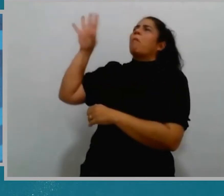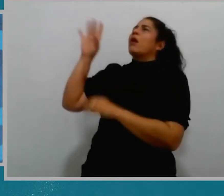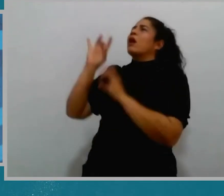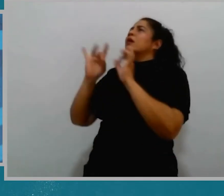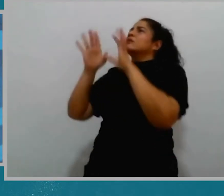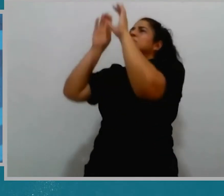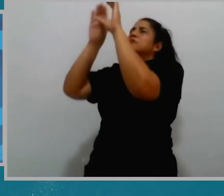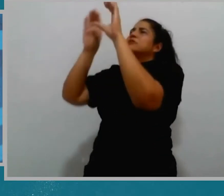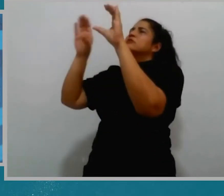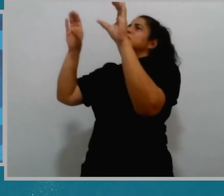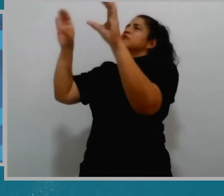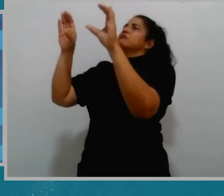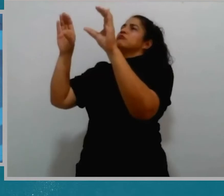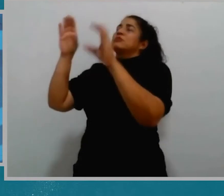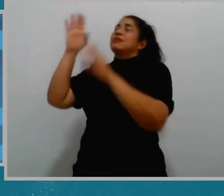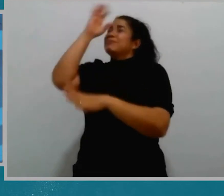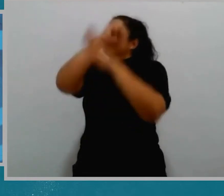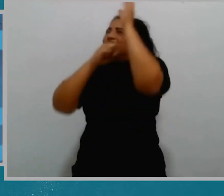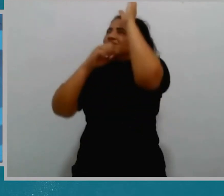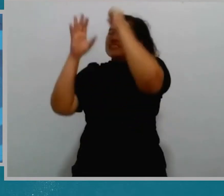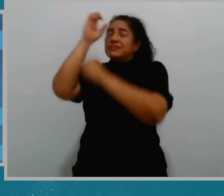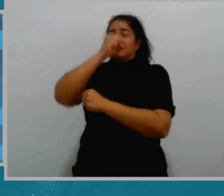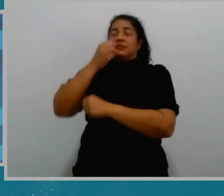no espírito.